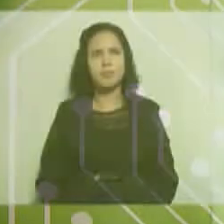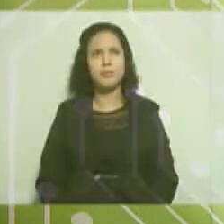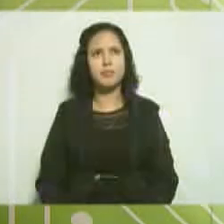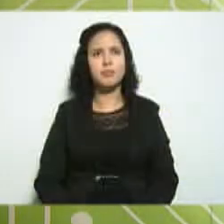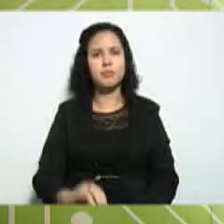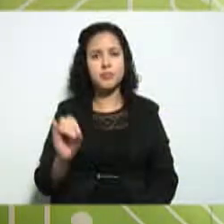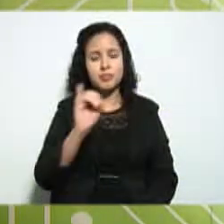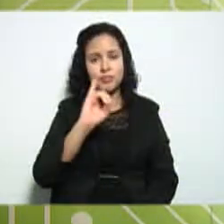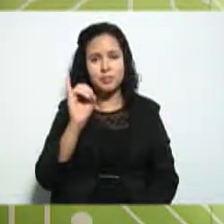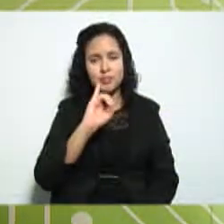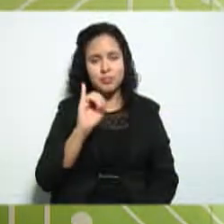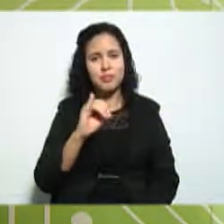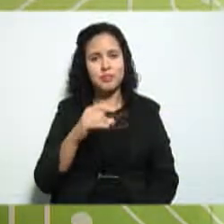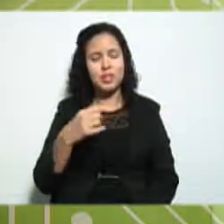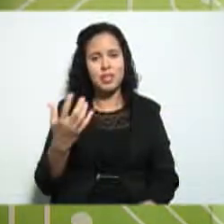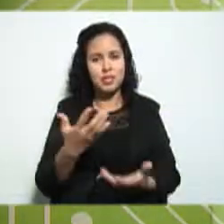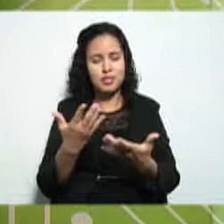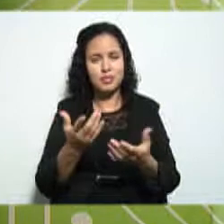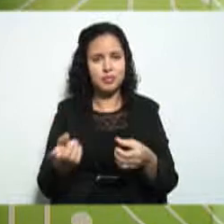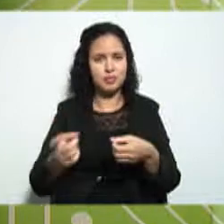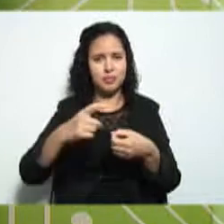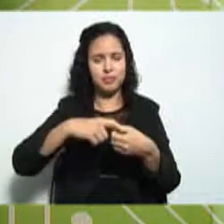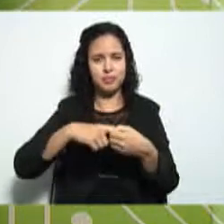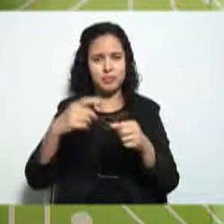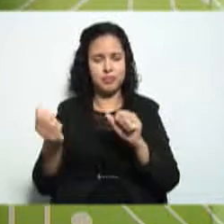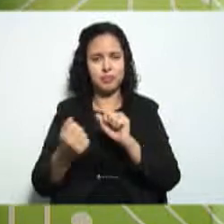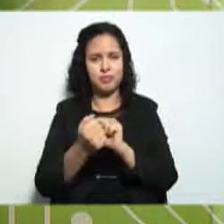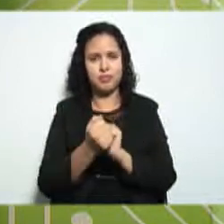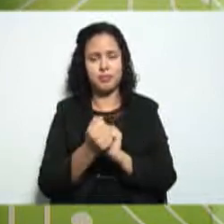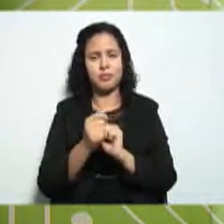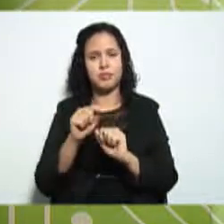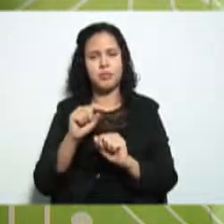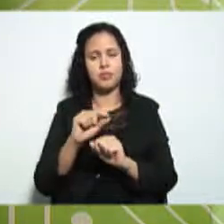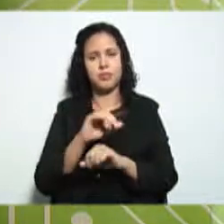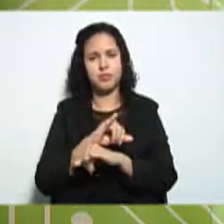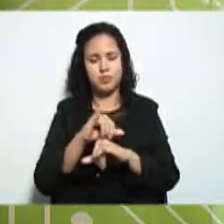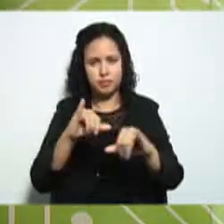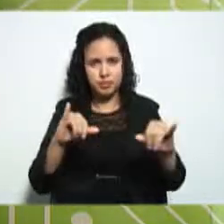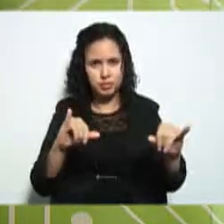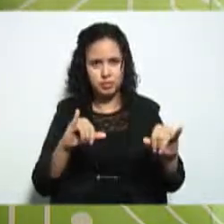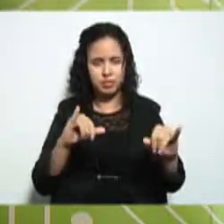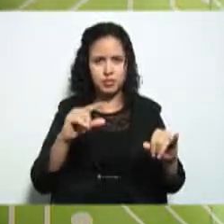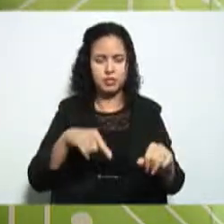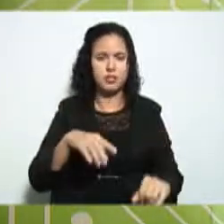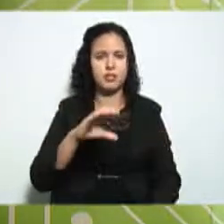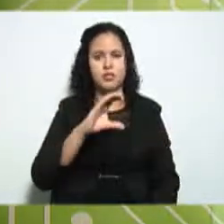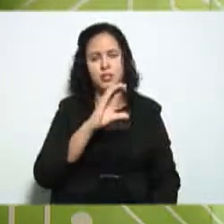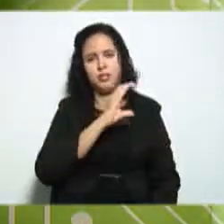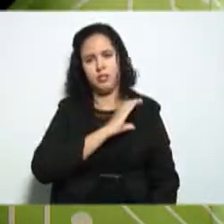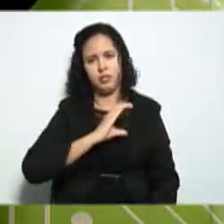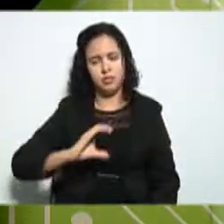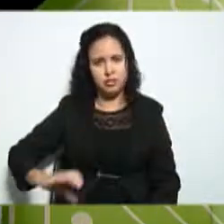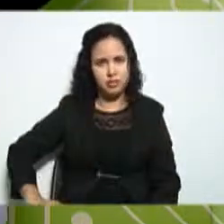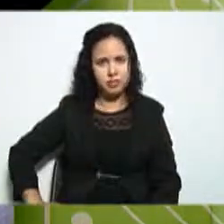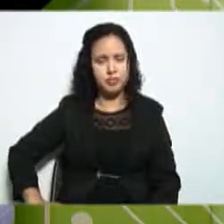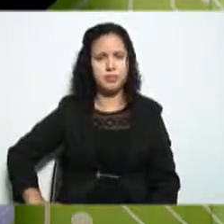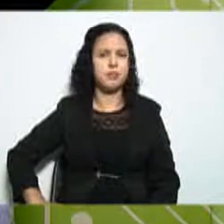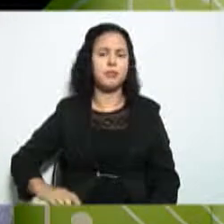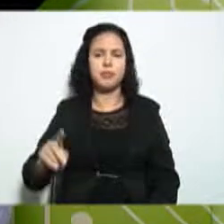Olá, pessoal. Agora, nesse retorno, está aqui com a gente para dar um recado a nossa coordenadora, professora Adriana.